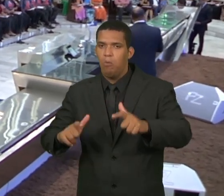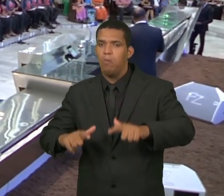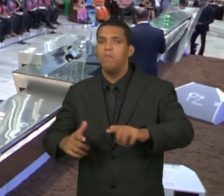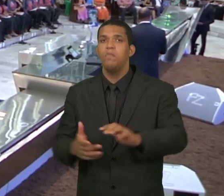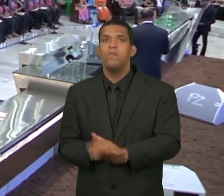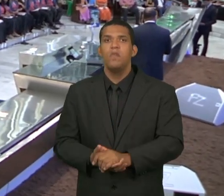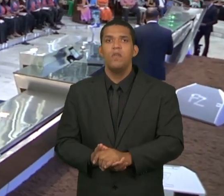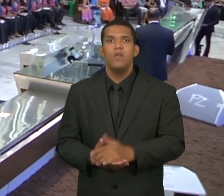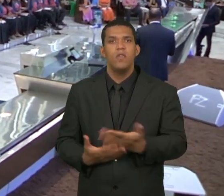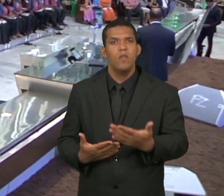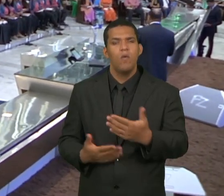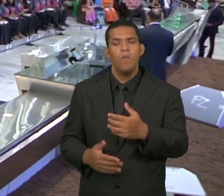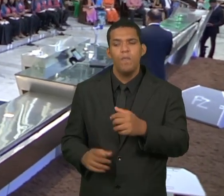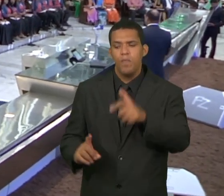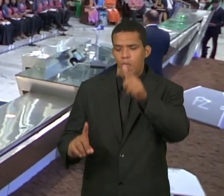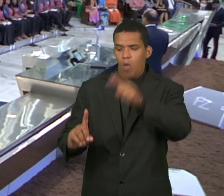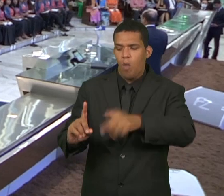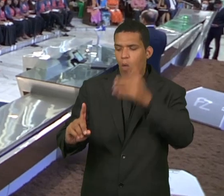cresceu.